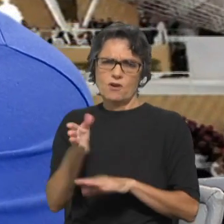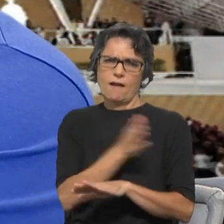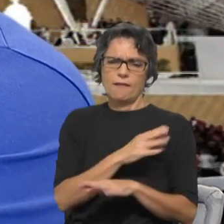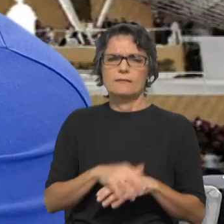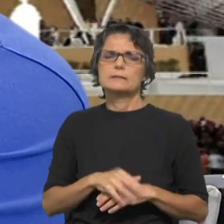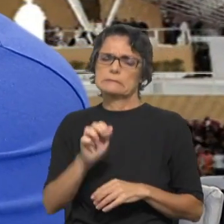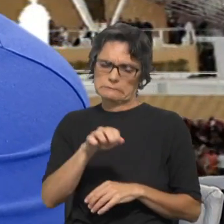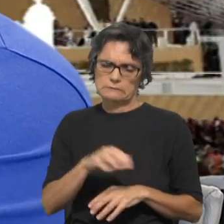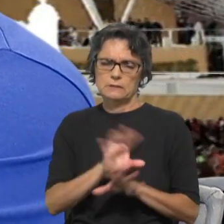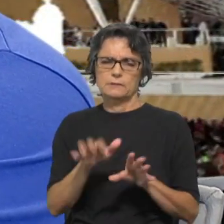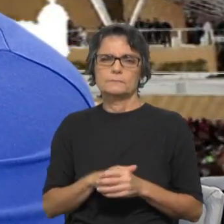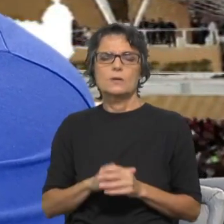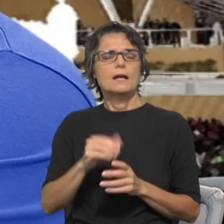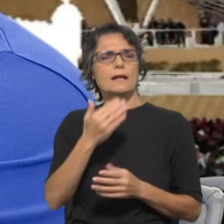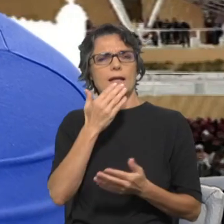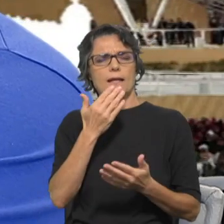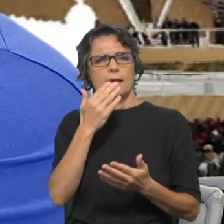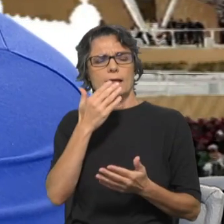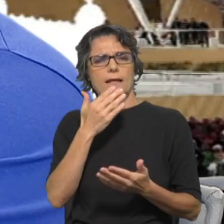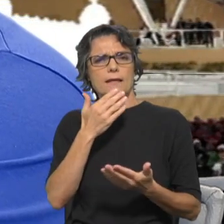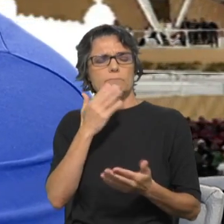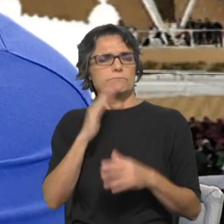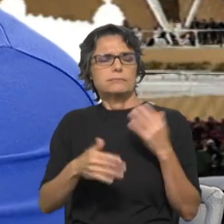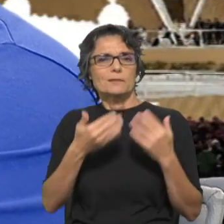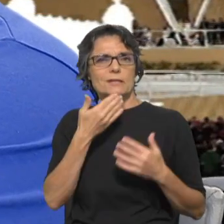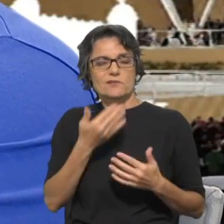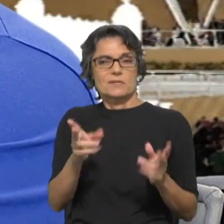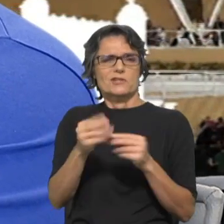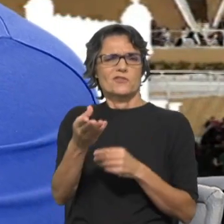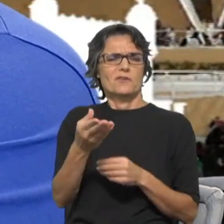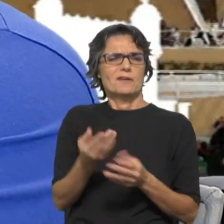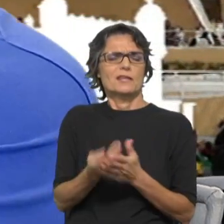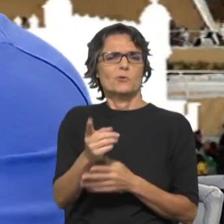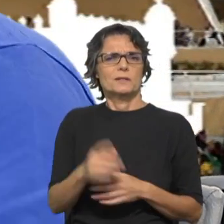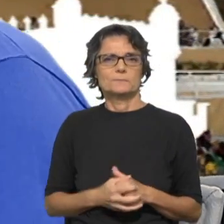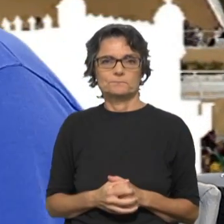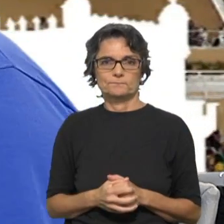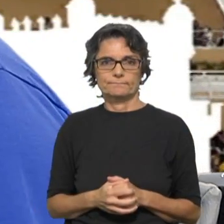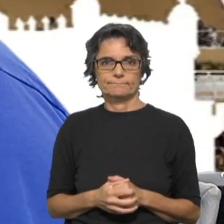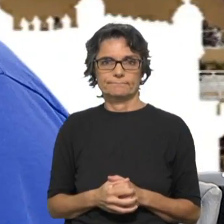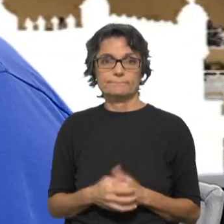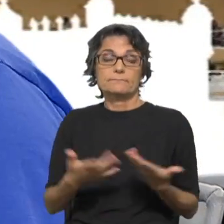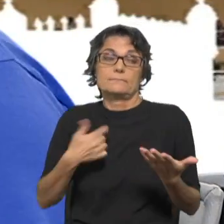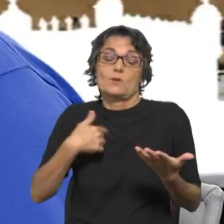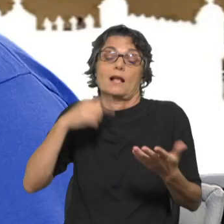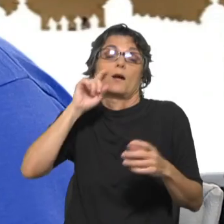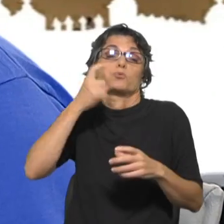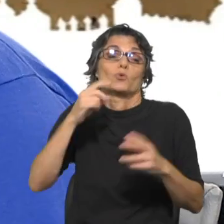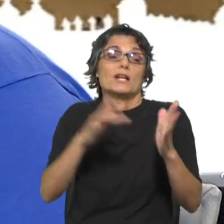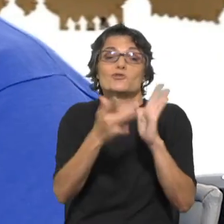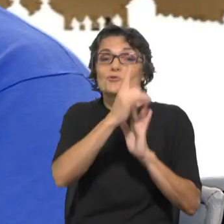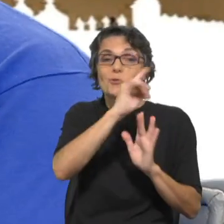retiros. Sim. Ao fazer o convívio fraterno, que novidade é que ele trouxe? Eu não fui encontrar Jesus Cristo, porque isso eu já o